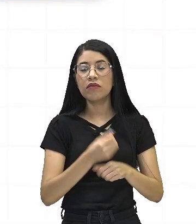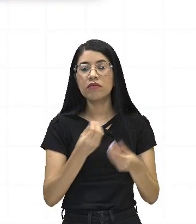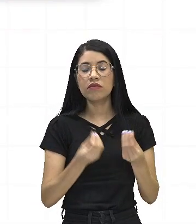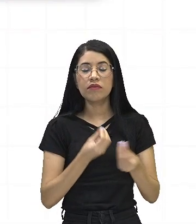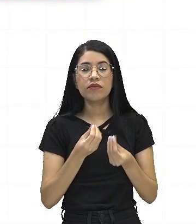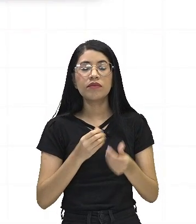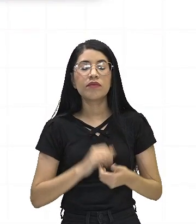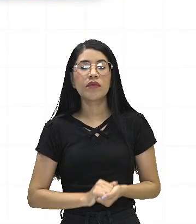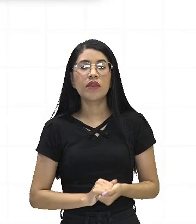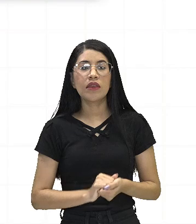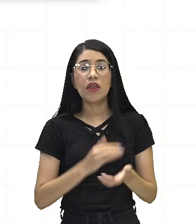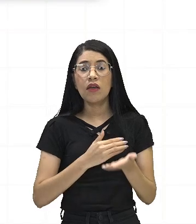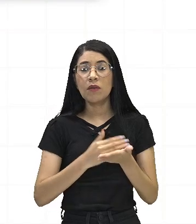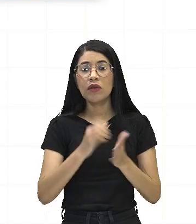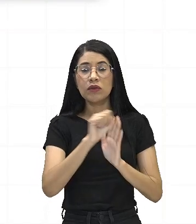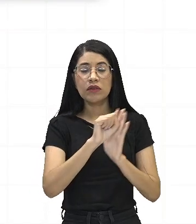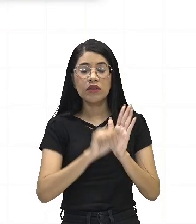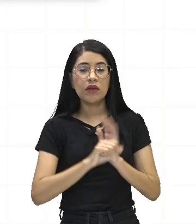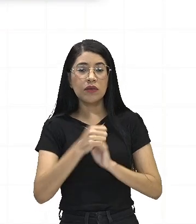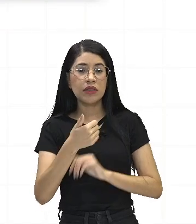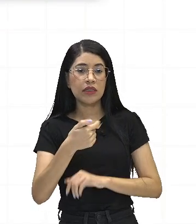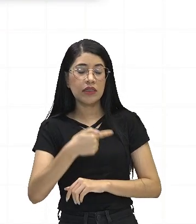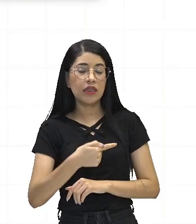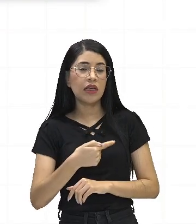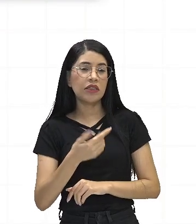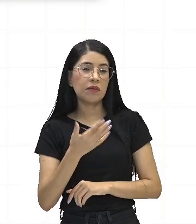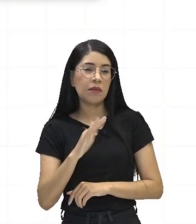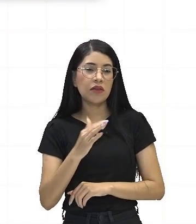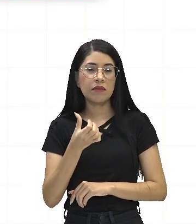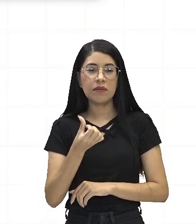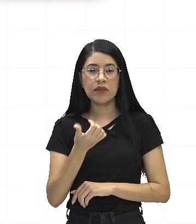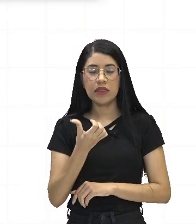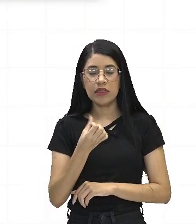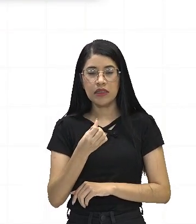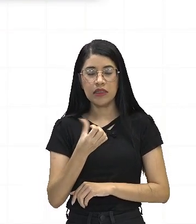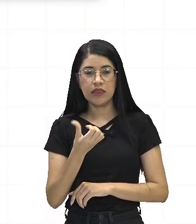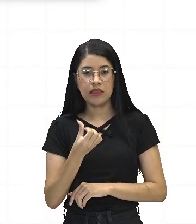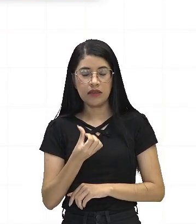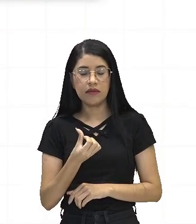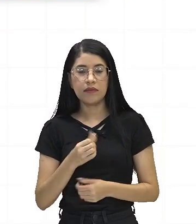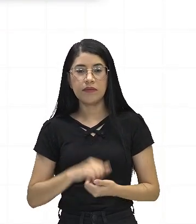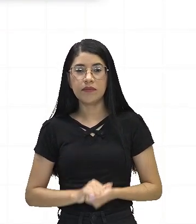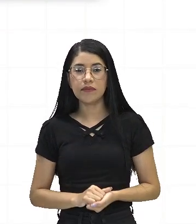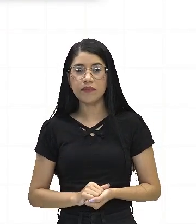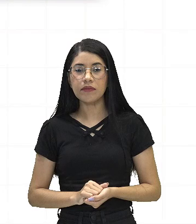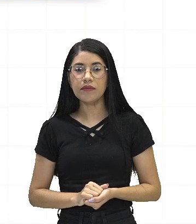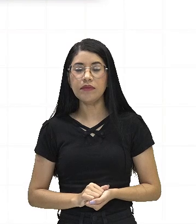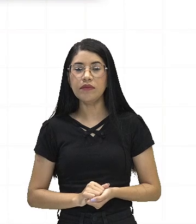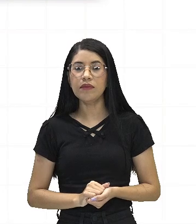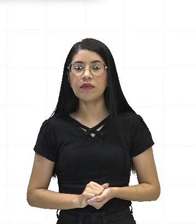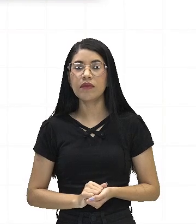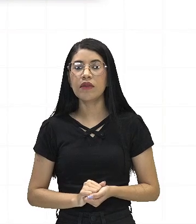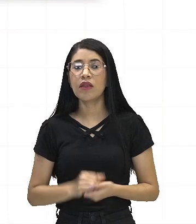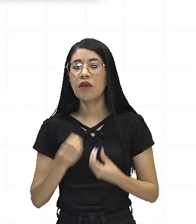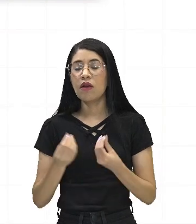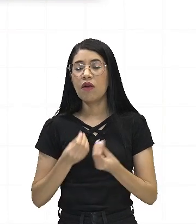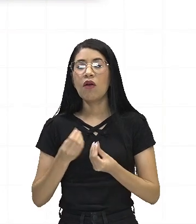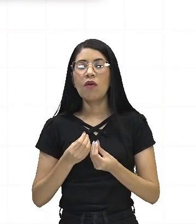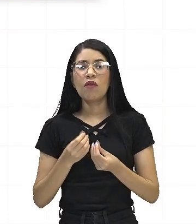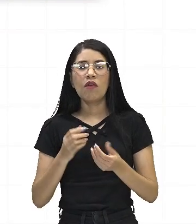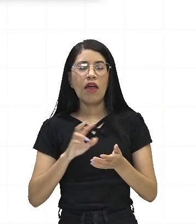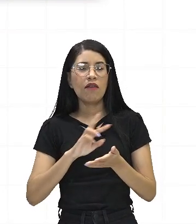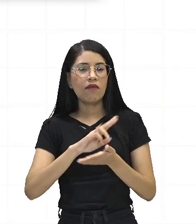início em meados do século XVII, ali mais ou menos no ano de 1616, né, com expedições